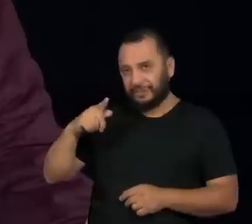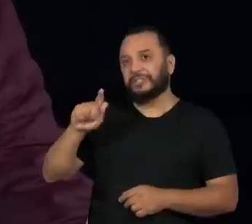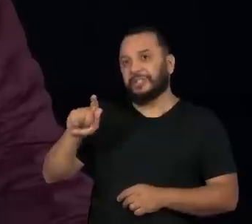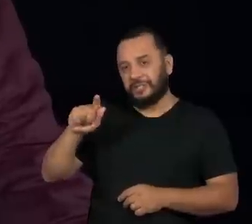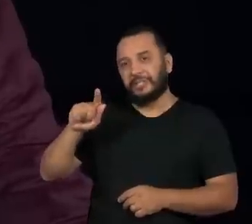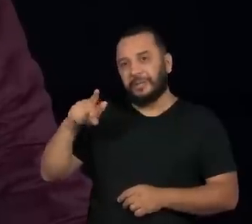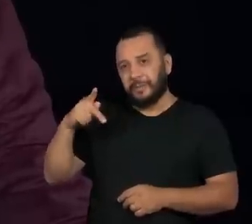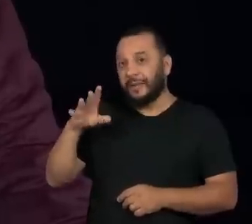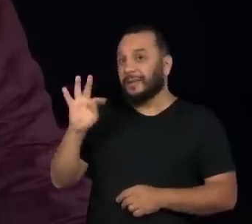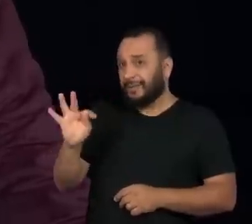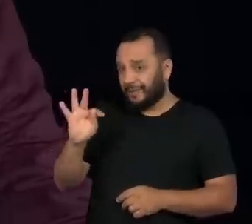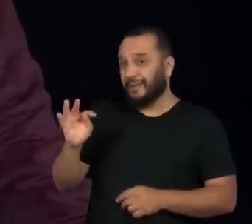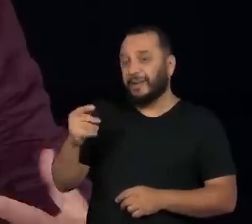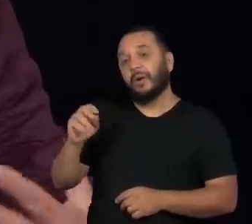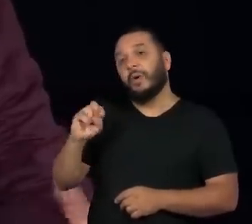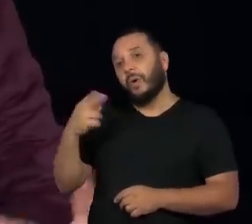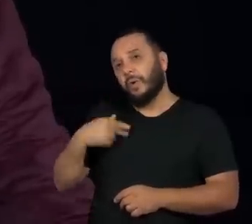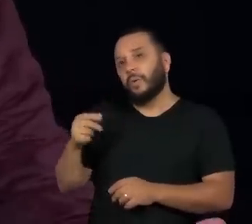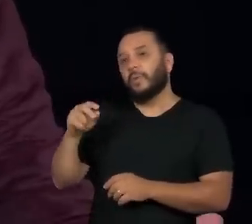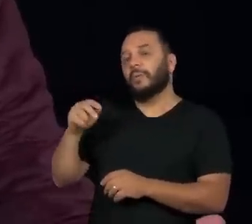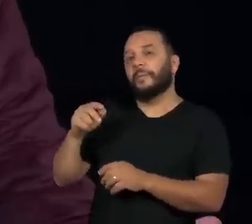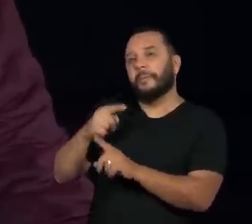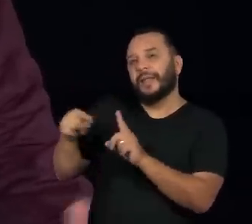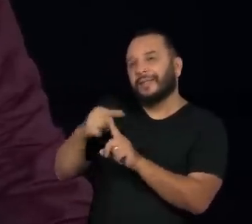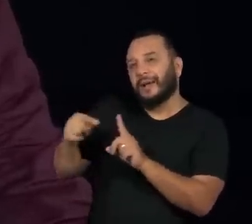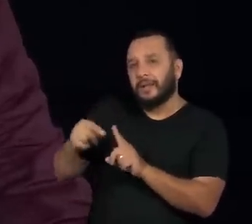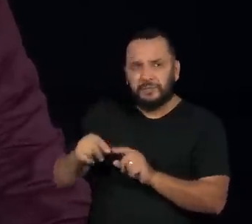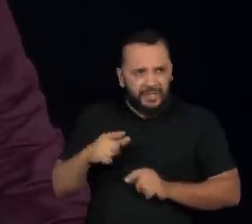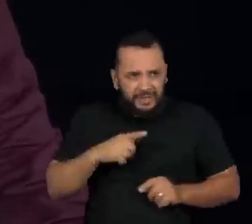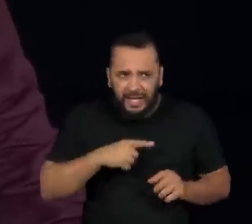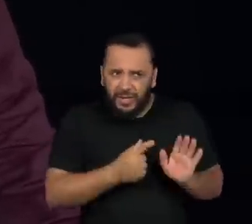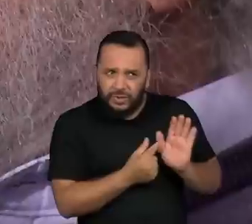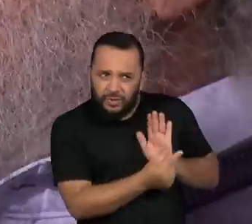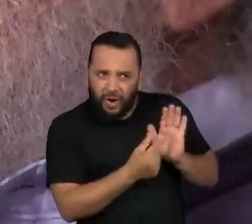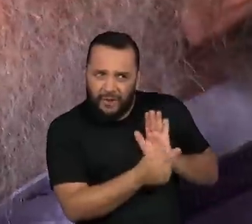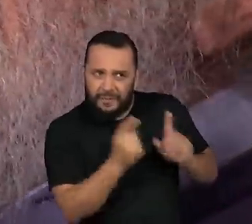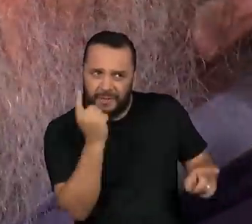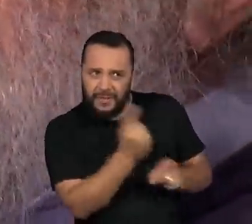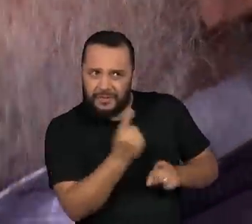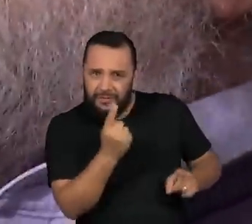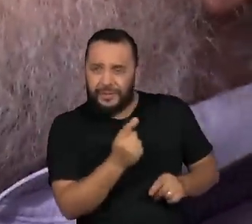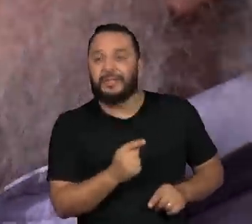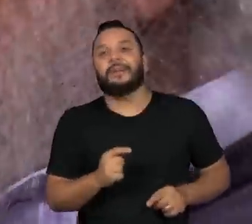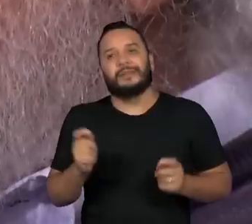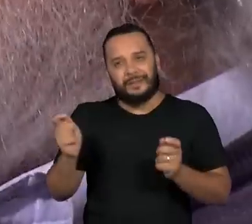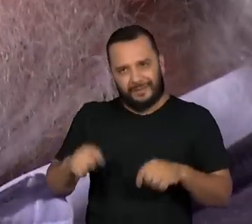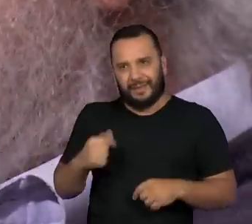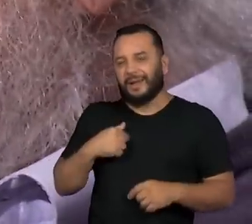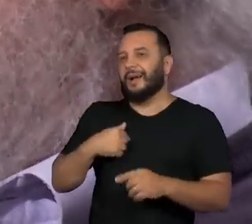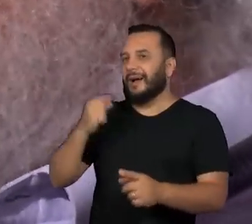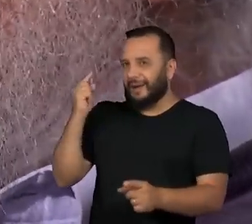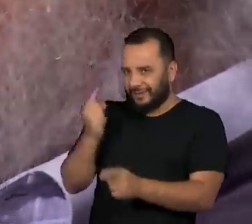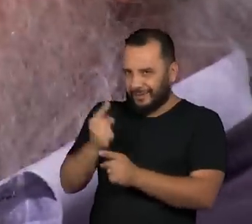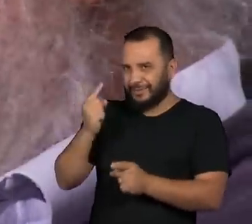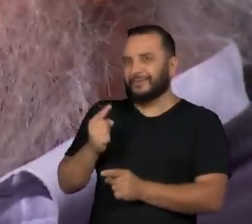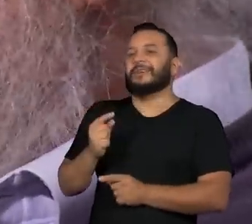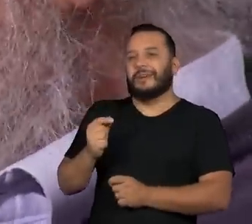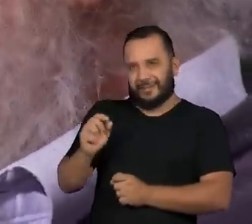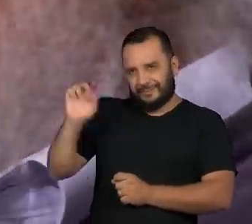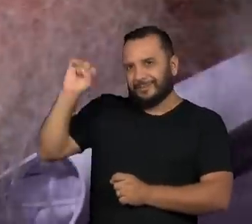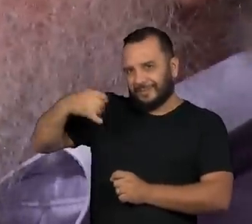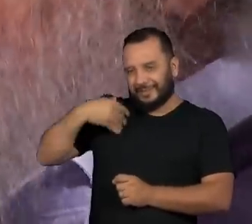possível identificar é possível ter um software que identifique isso então alega-se é possível por algum tipo de